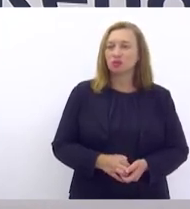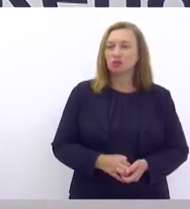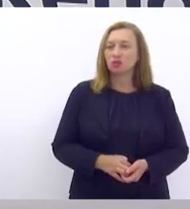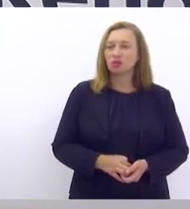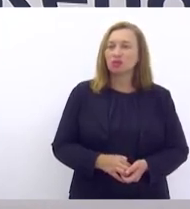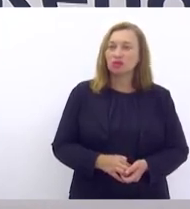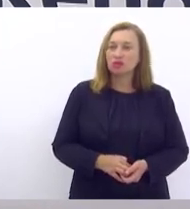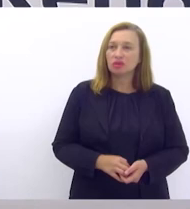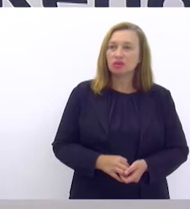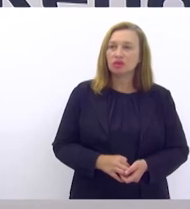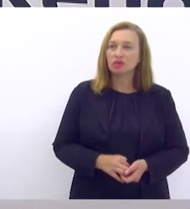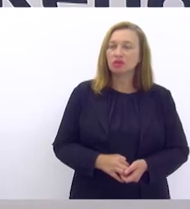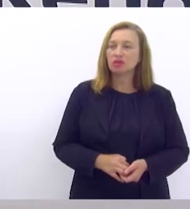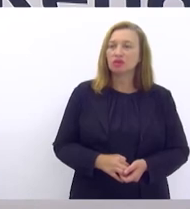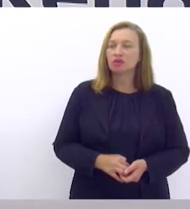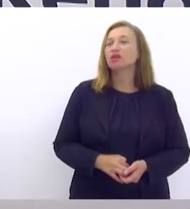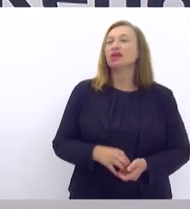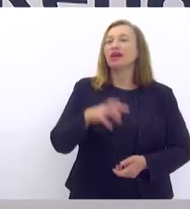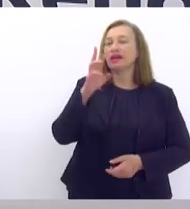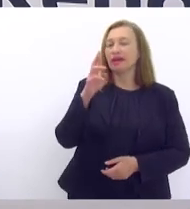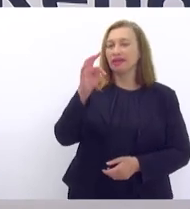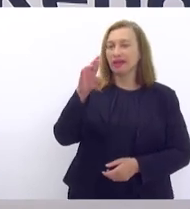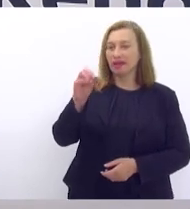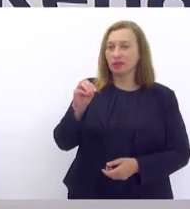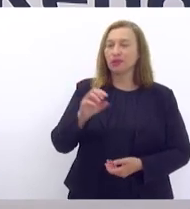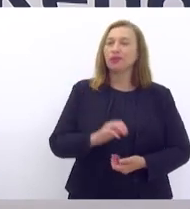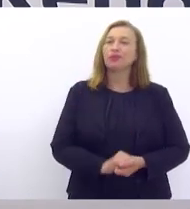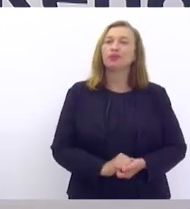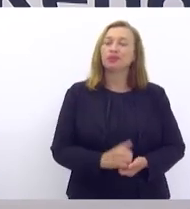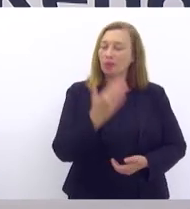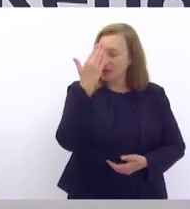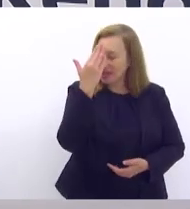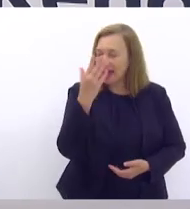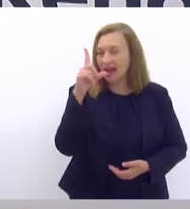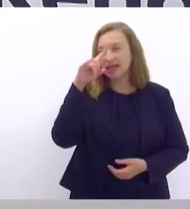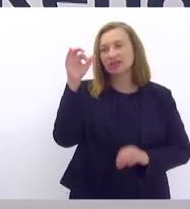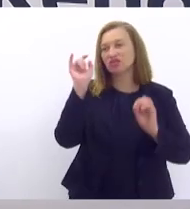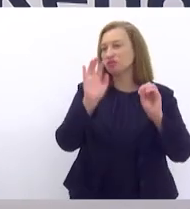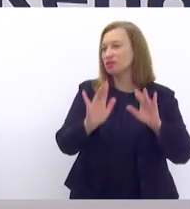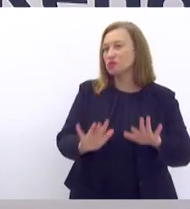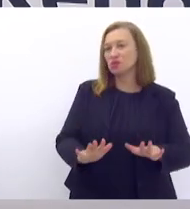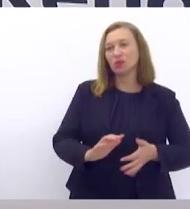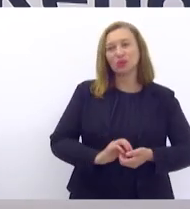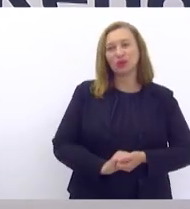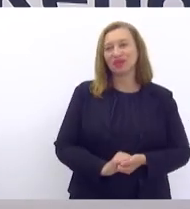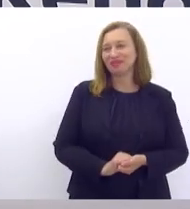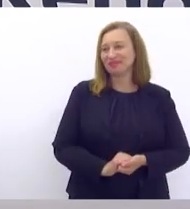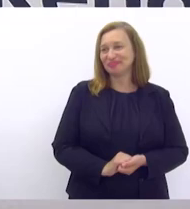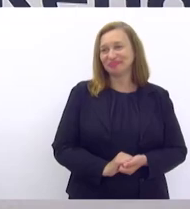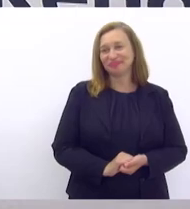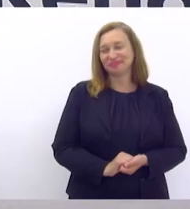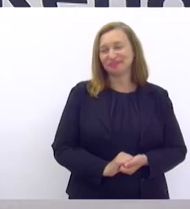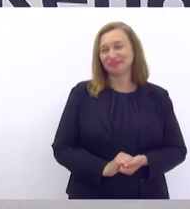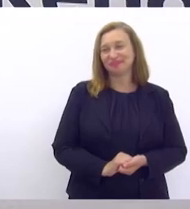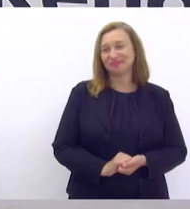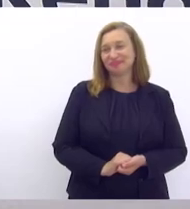Renato Vieira de Carvalho, obrigado, representando. Obrigado, irmão, Deus te abençoe, viu? Obrigado.